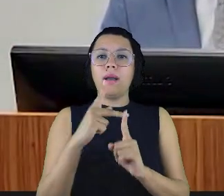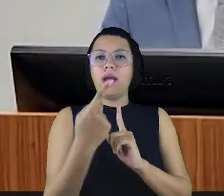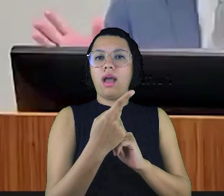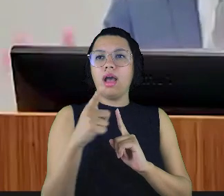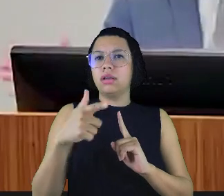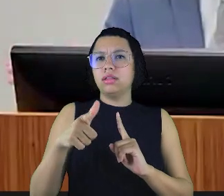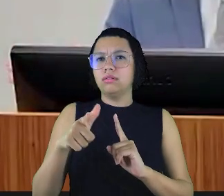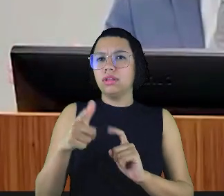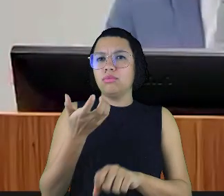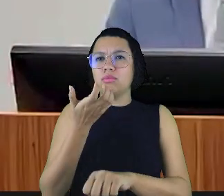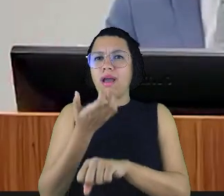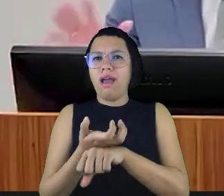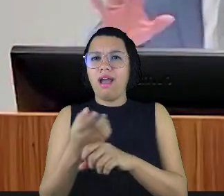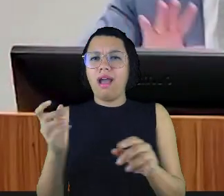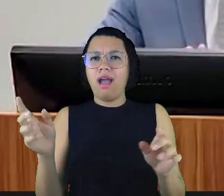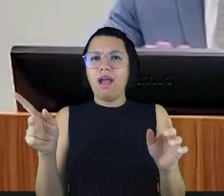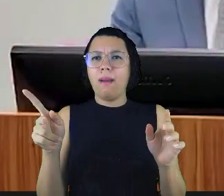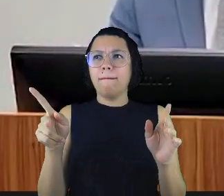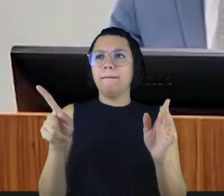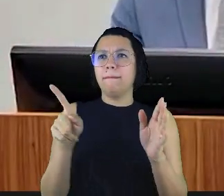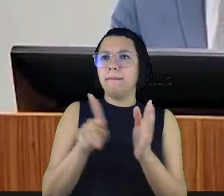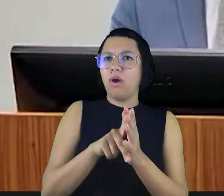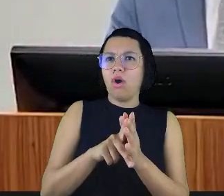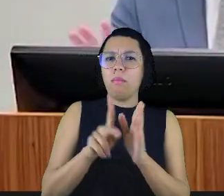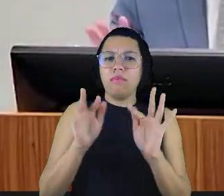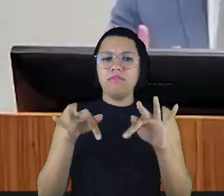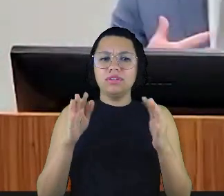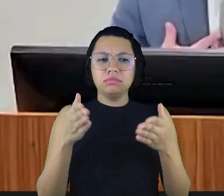metodologia fechada para isso. A primeira